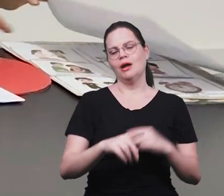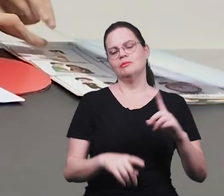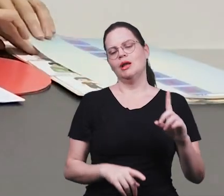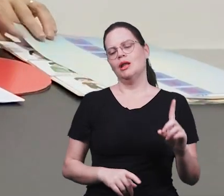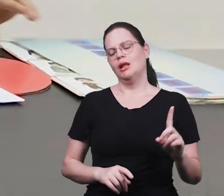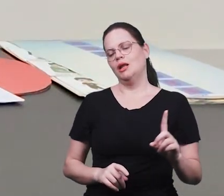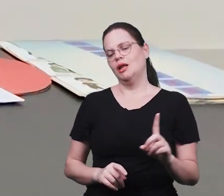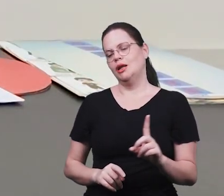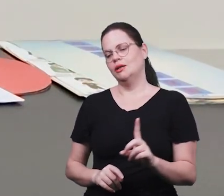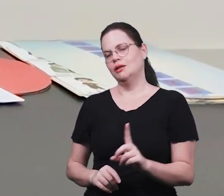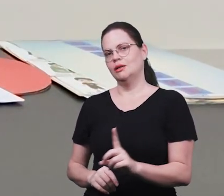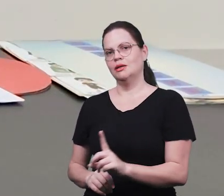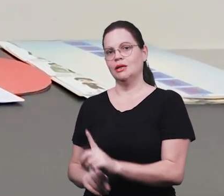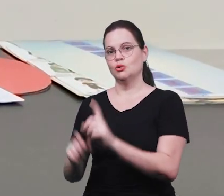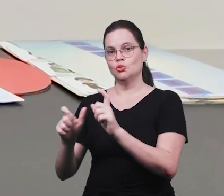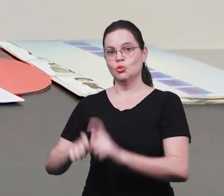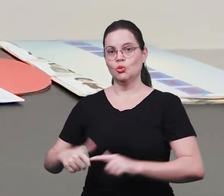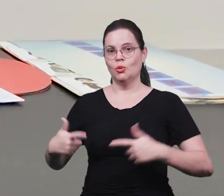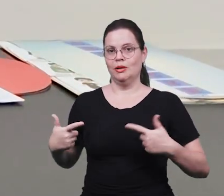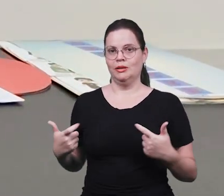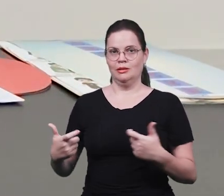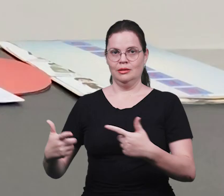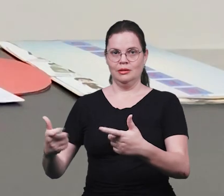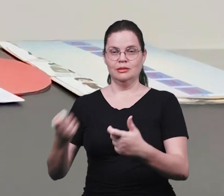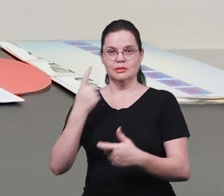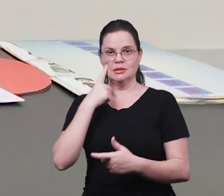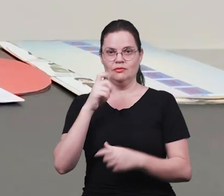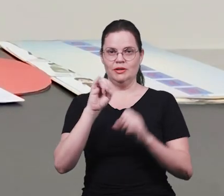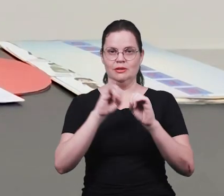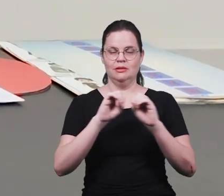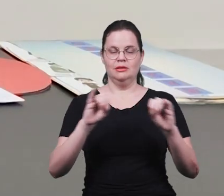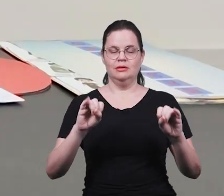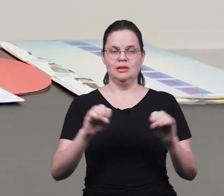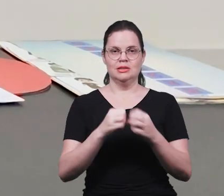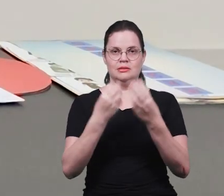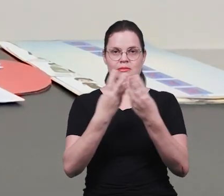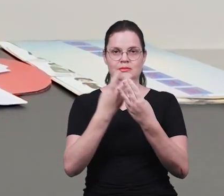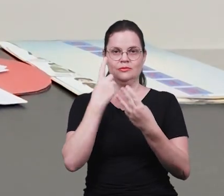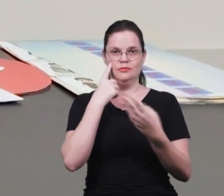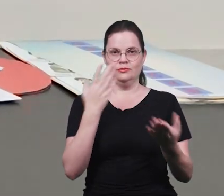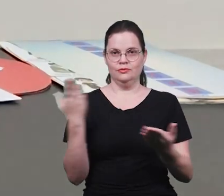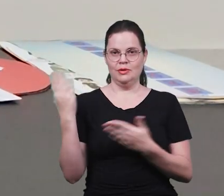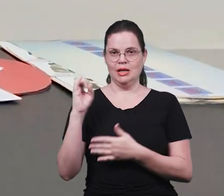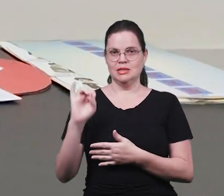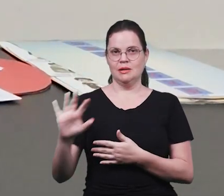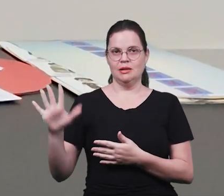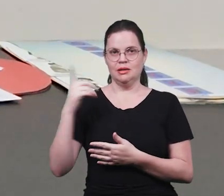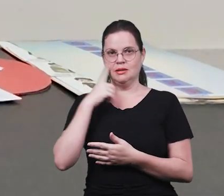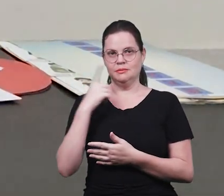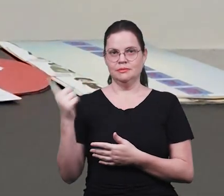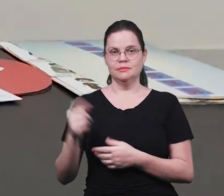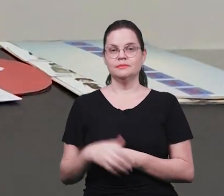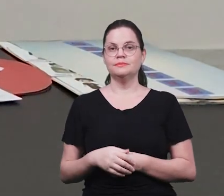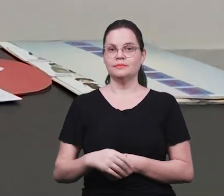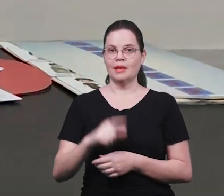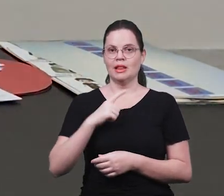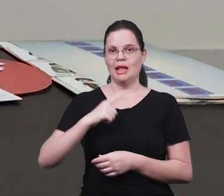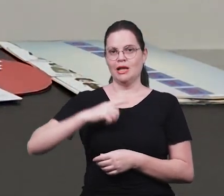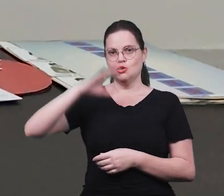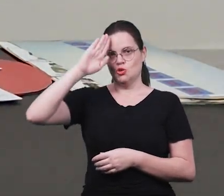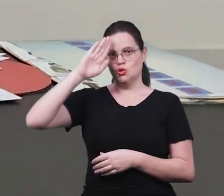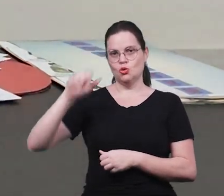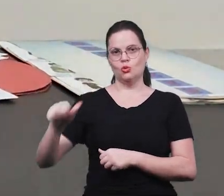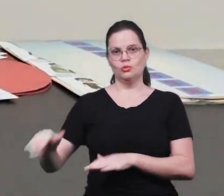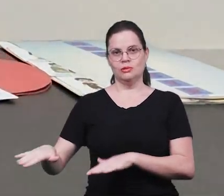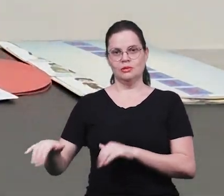de guerra. Aí aqui nos slides nós temos, né, tudo isso, né, aqui ó, os